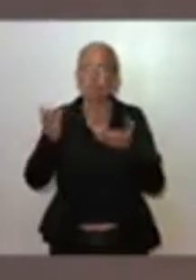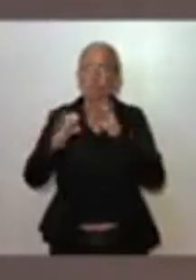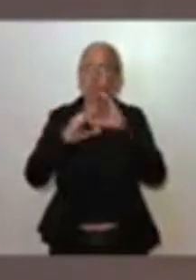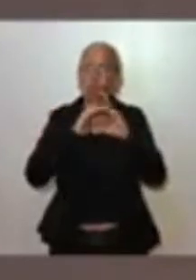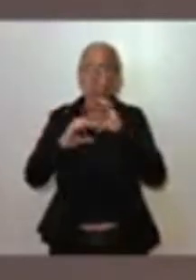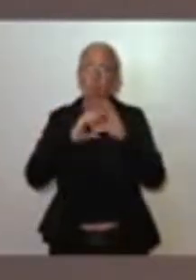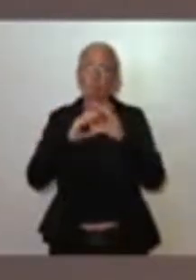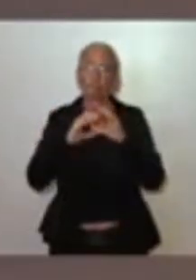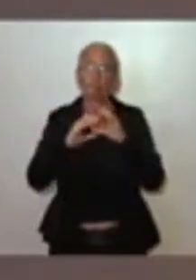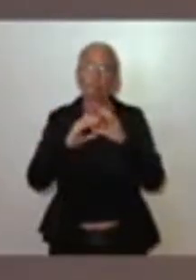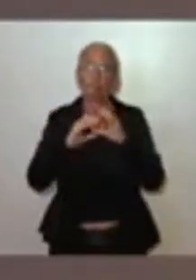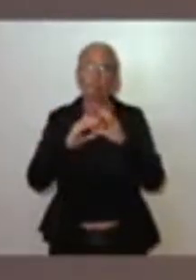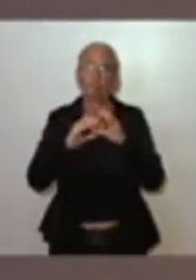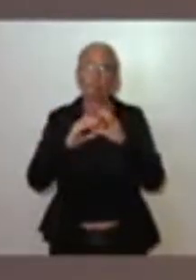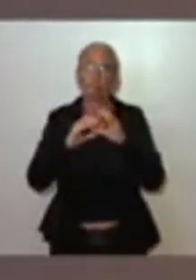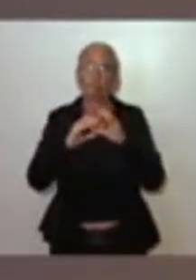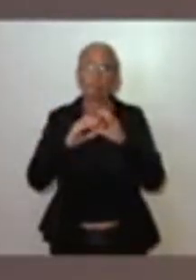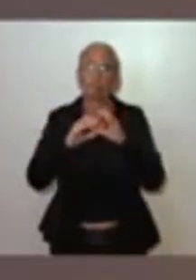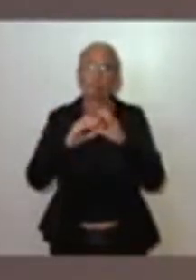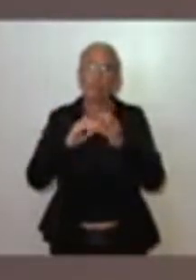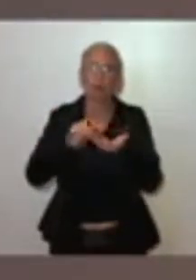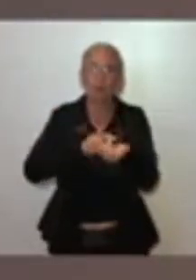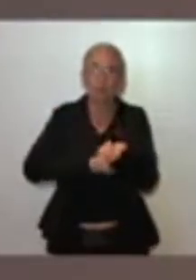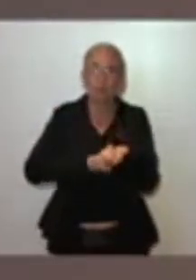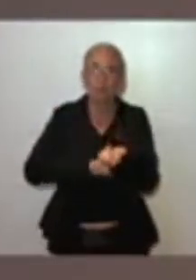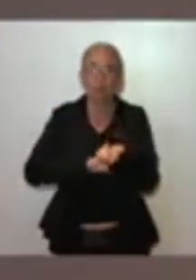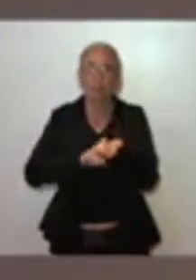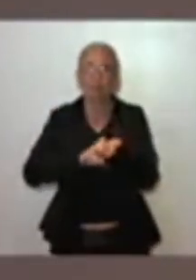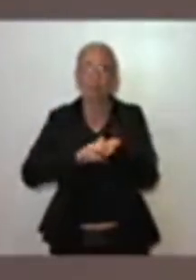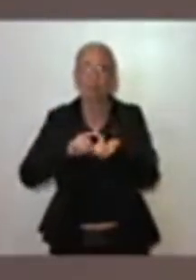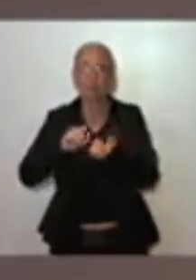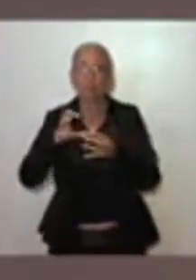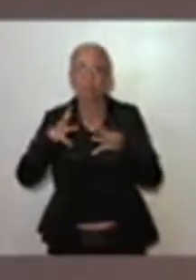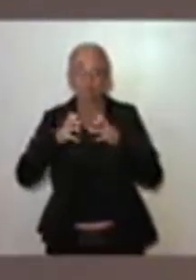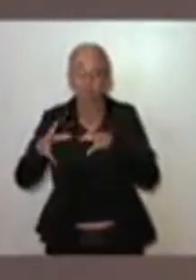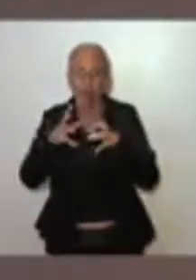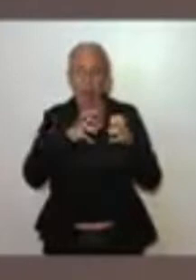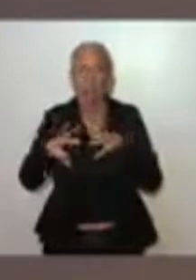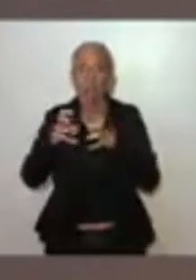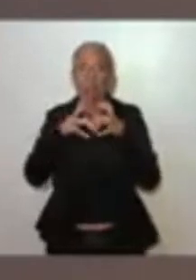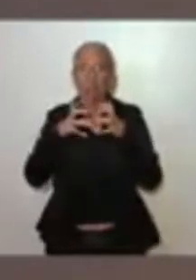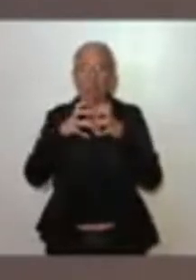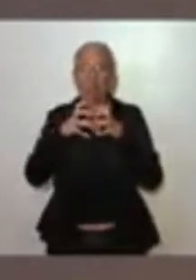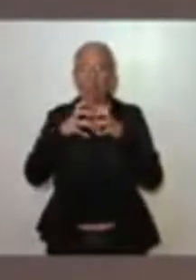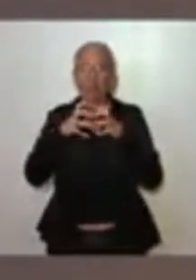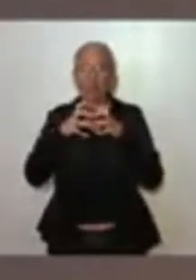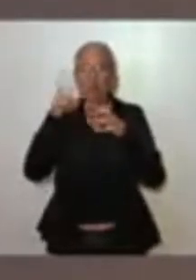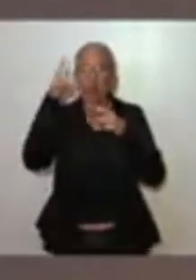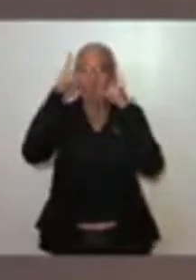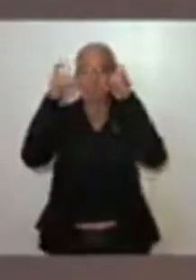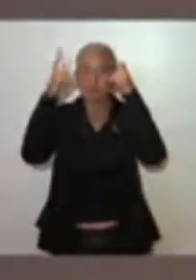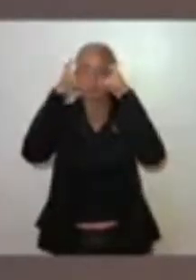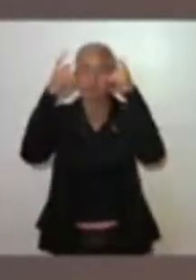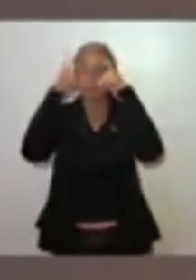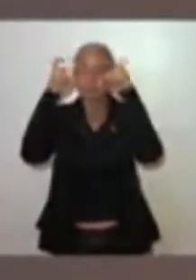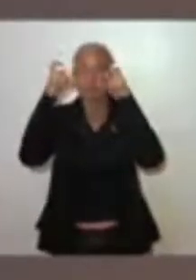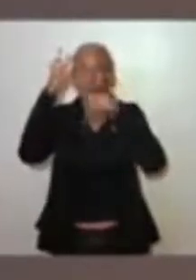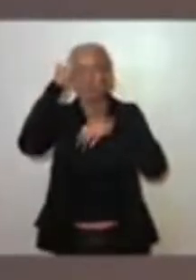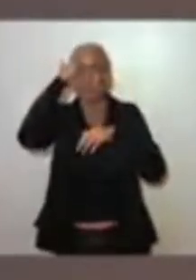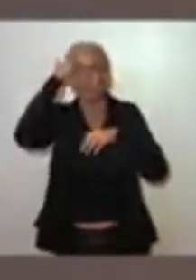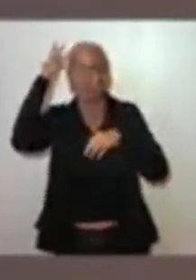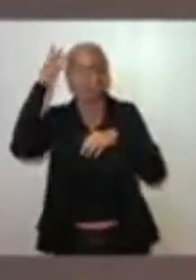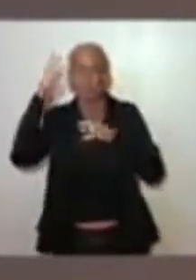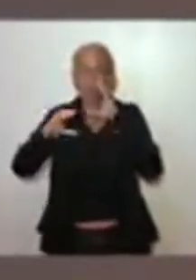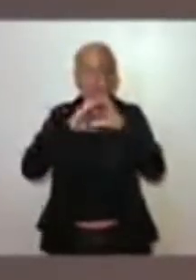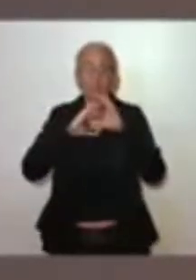de interlocução leva a intolerância leva o radicalismo e leva a violência violência é a capacidade de as pessoas se